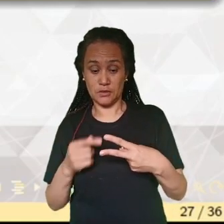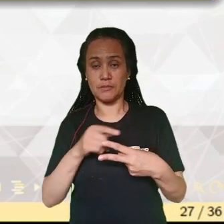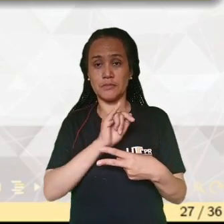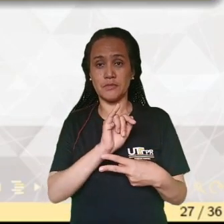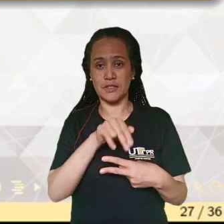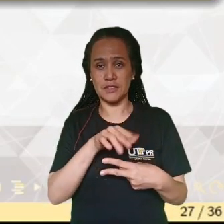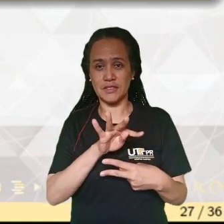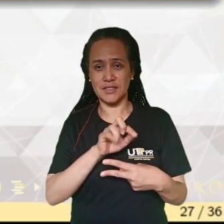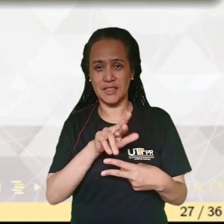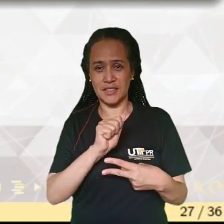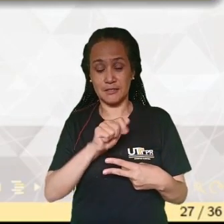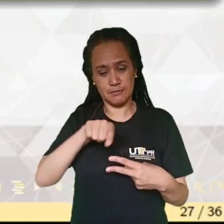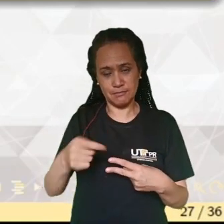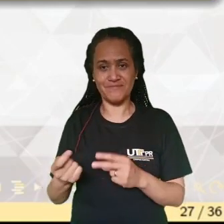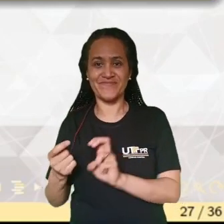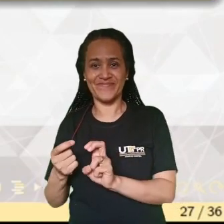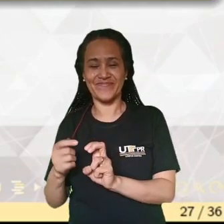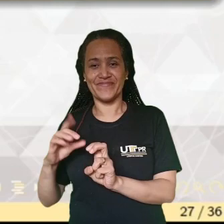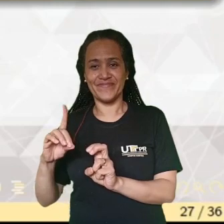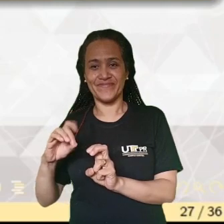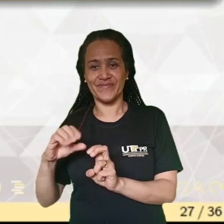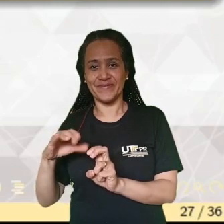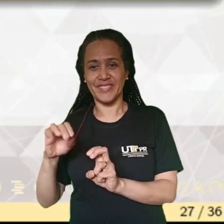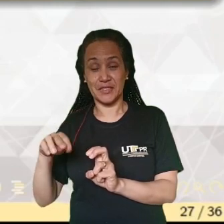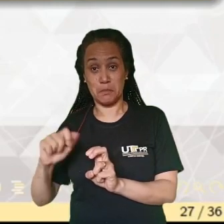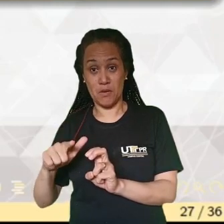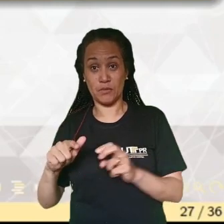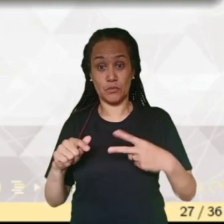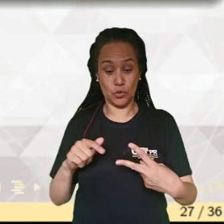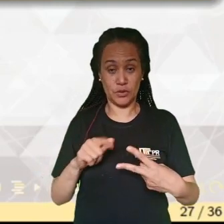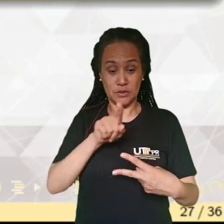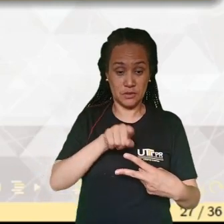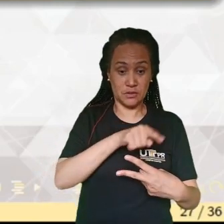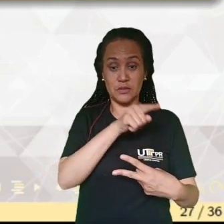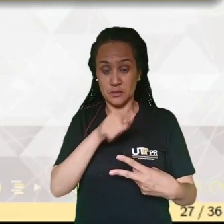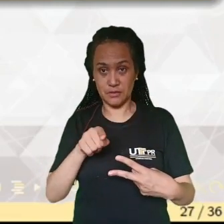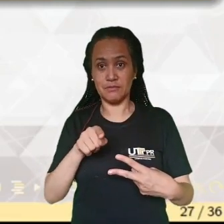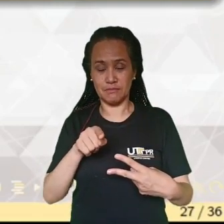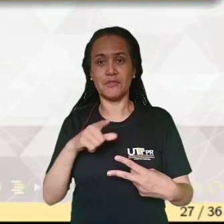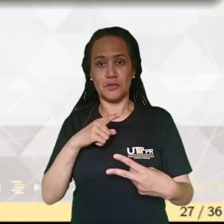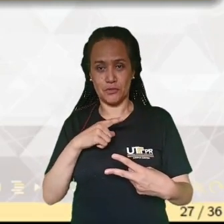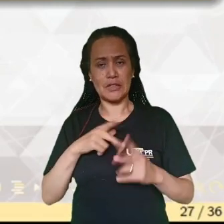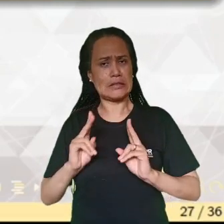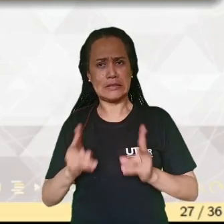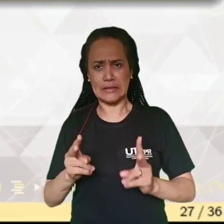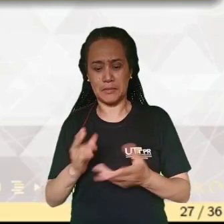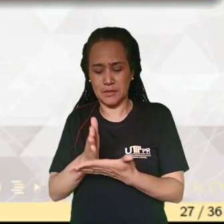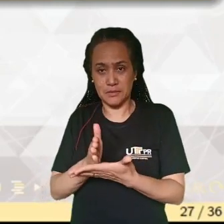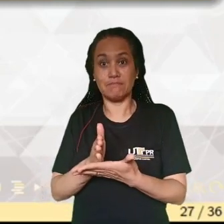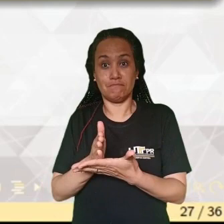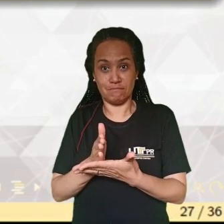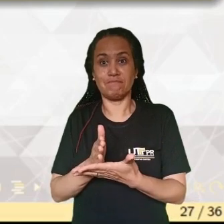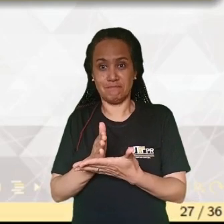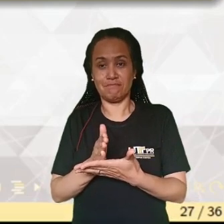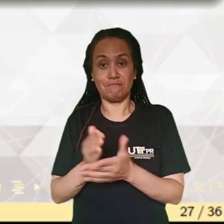parte decimal. A parte inteira é o 2, que seria o alfa. Então, eu vou ter uma parte inteira e vou ter uma parte decimal.